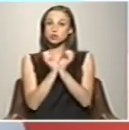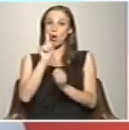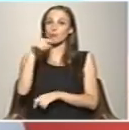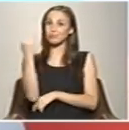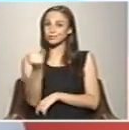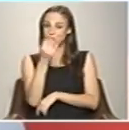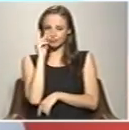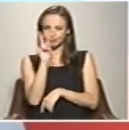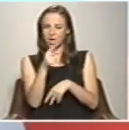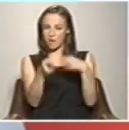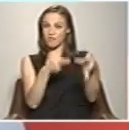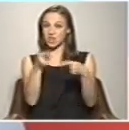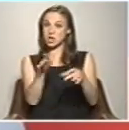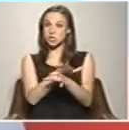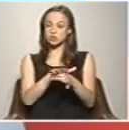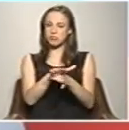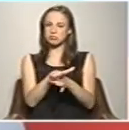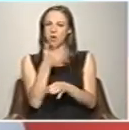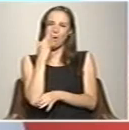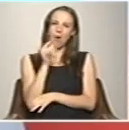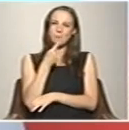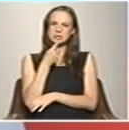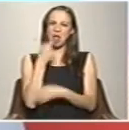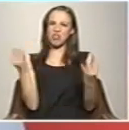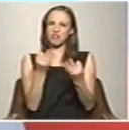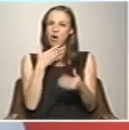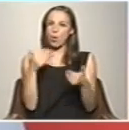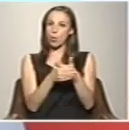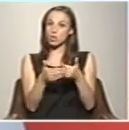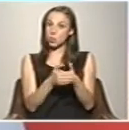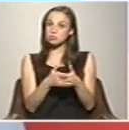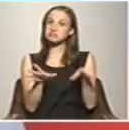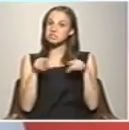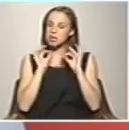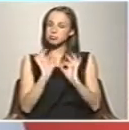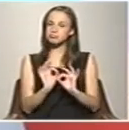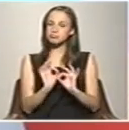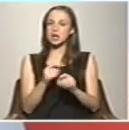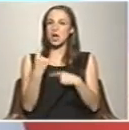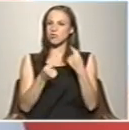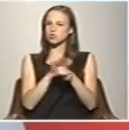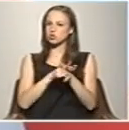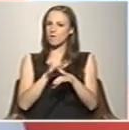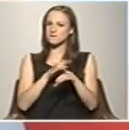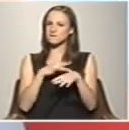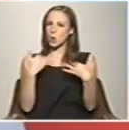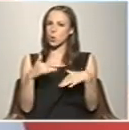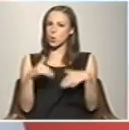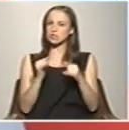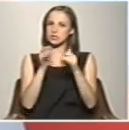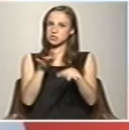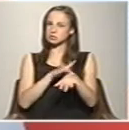e avaliarmos a situação uhum. e tentarmos perceber até que ponto o idoso está disponível Portanto, ou não. São muitas vezes situações delicadas, não Muito é? Delicadas. De intervenção delicada.